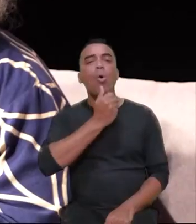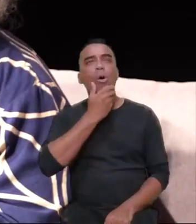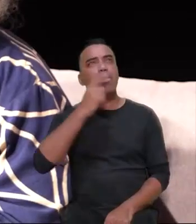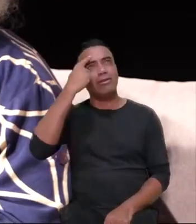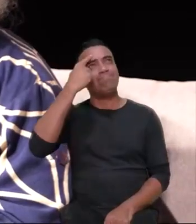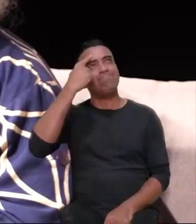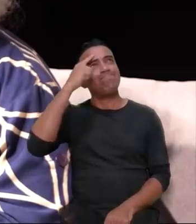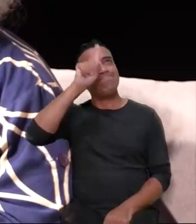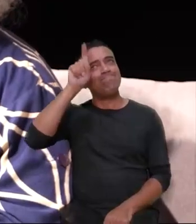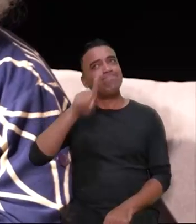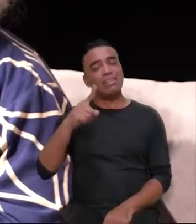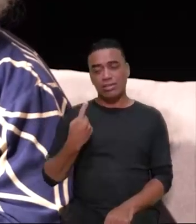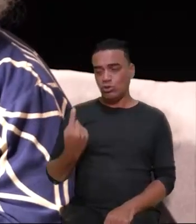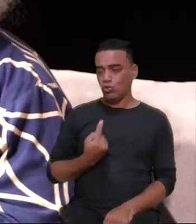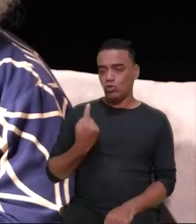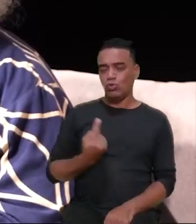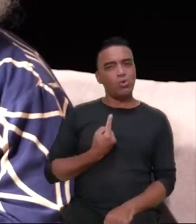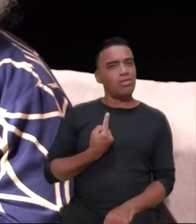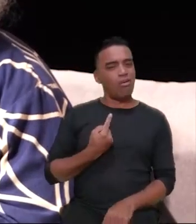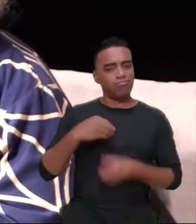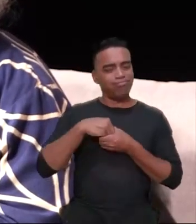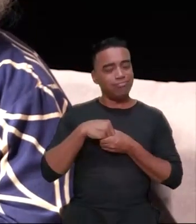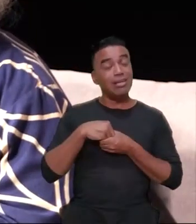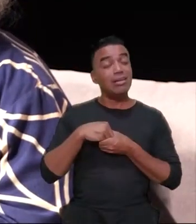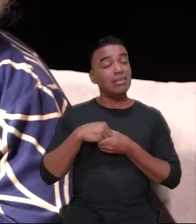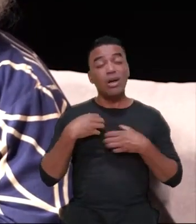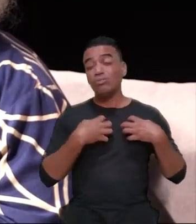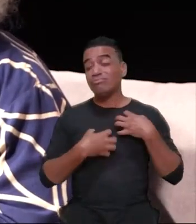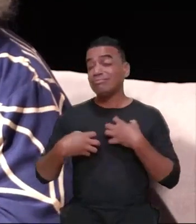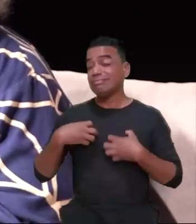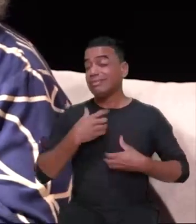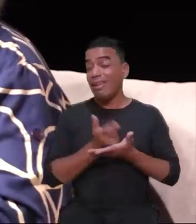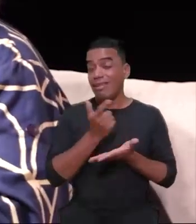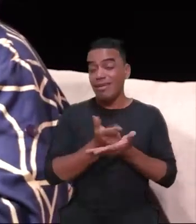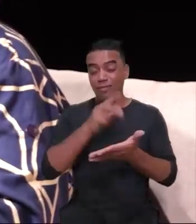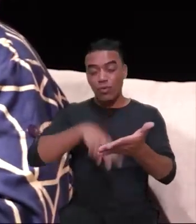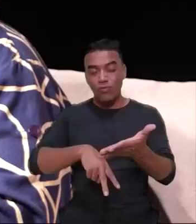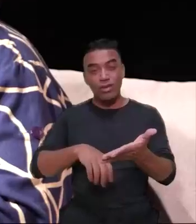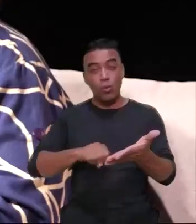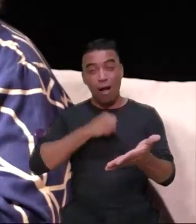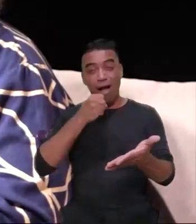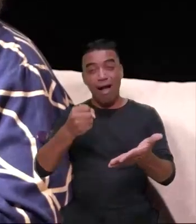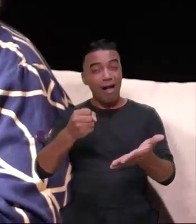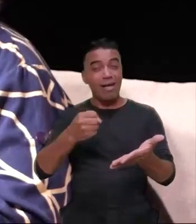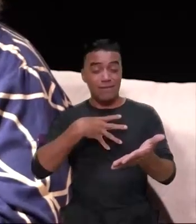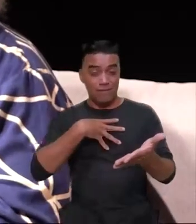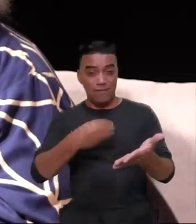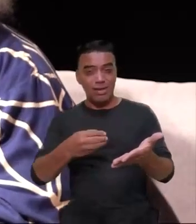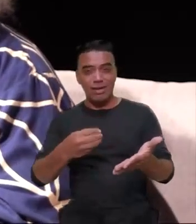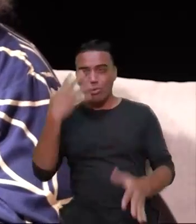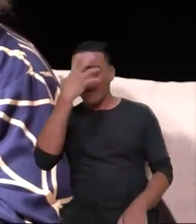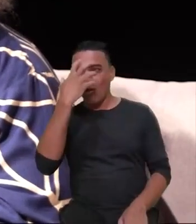questionar a solidão dele. Eu acho que o que mais dói naquele livro, a gente fica com raiva do Fio, porque ele é